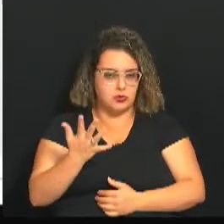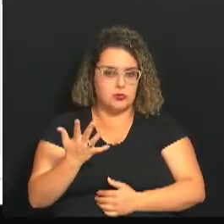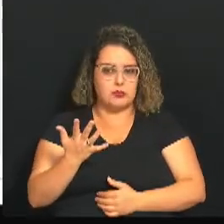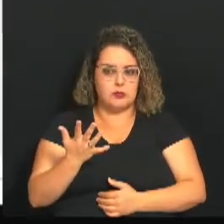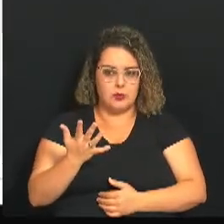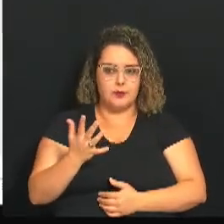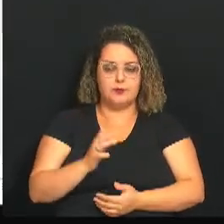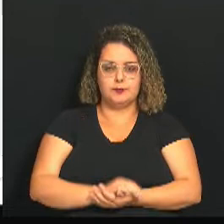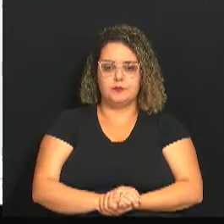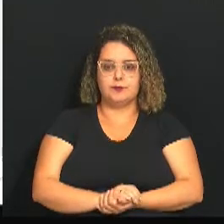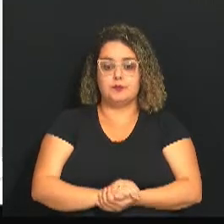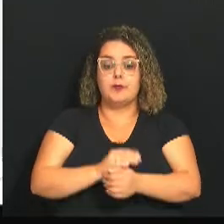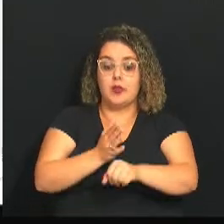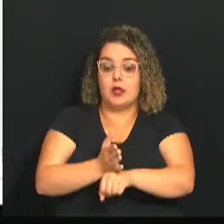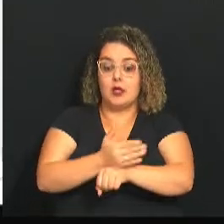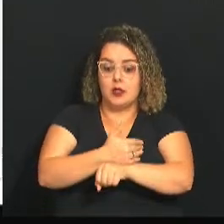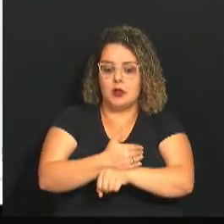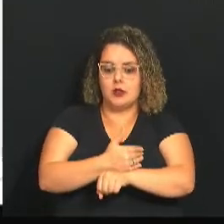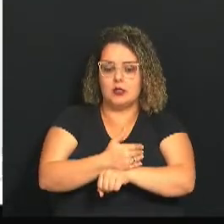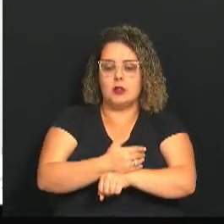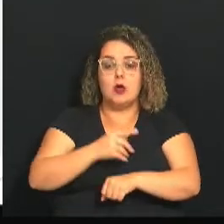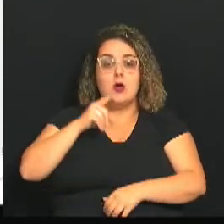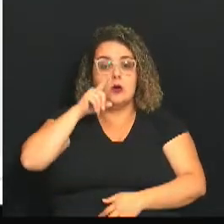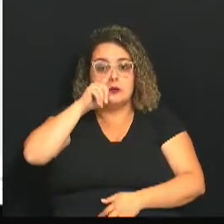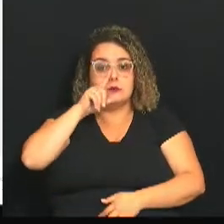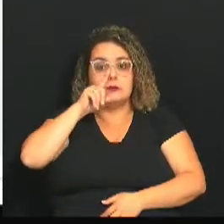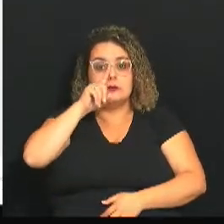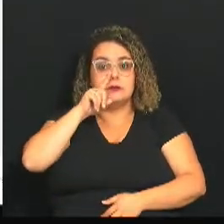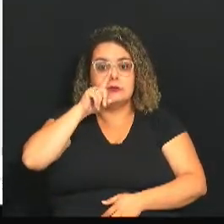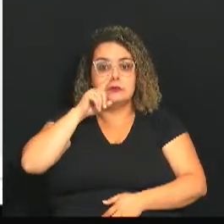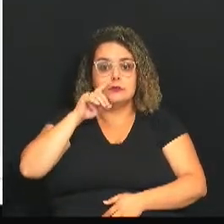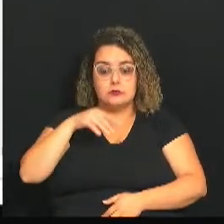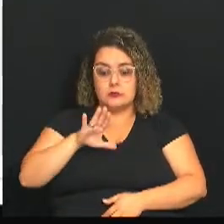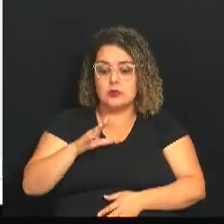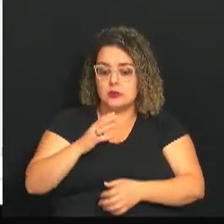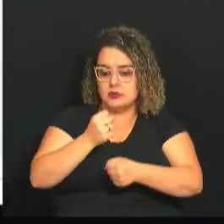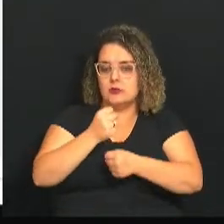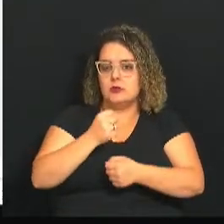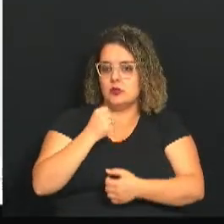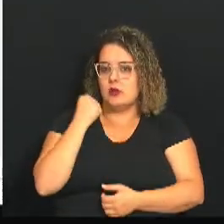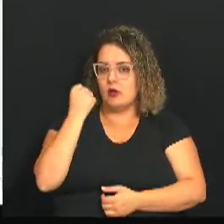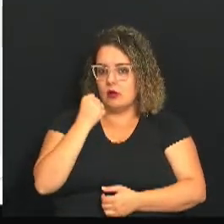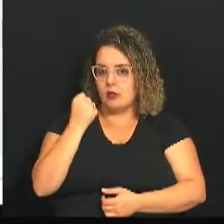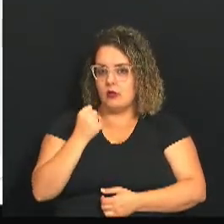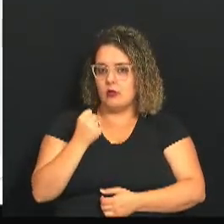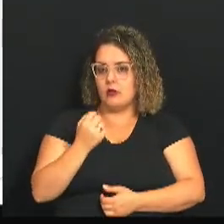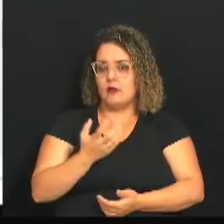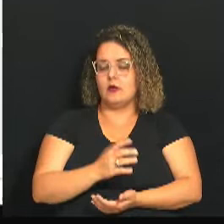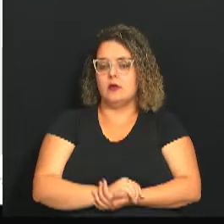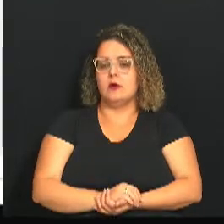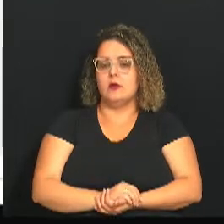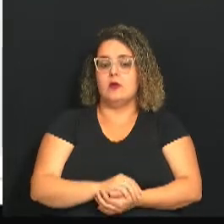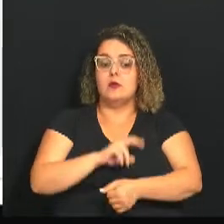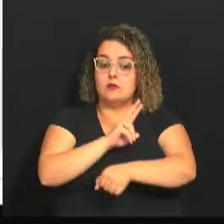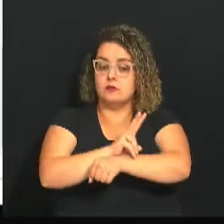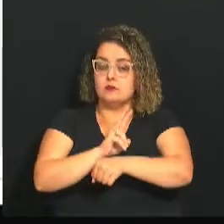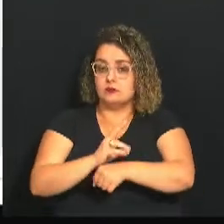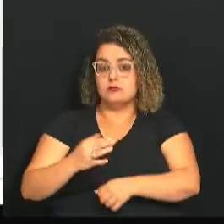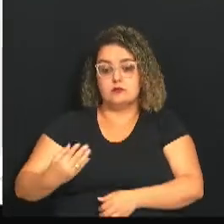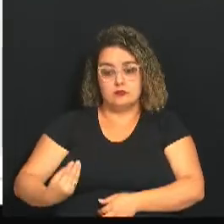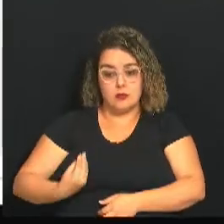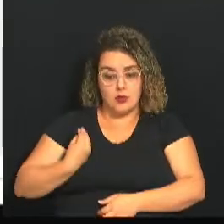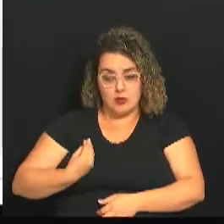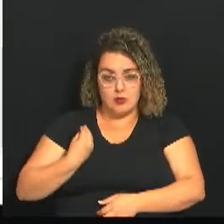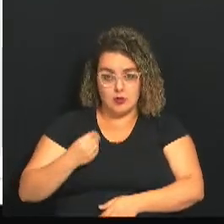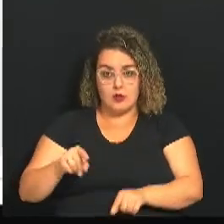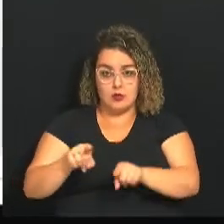é antecipar riscos potenciais e promover o resguardo da vida humana, da propriedade e das condições para o